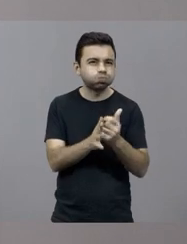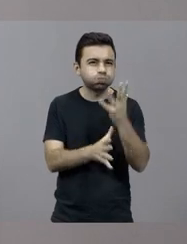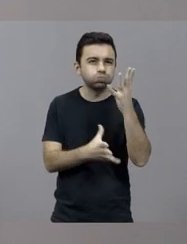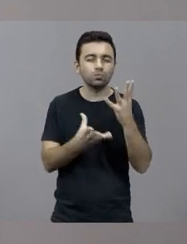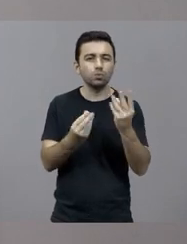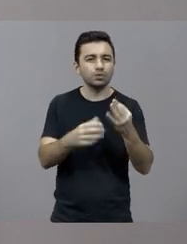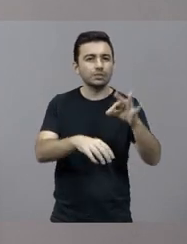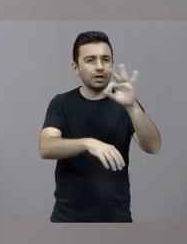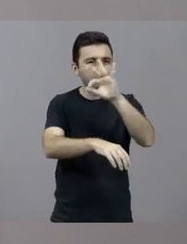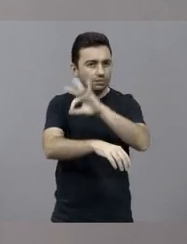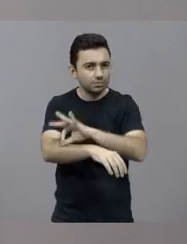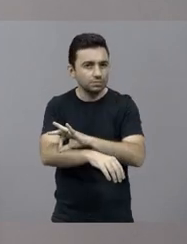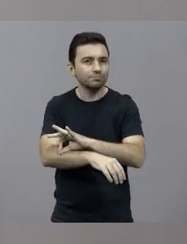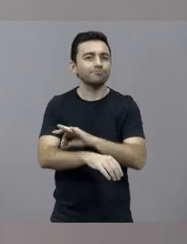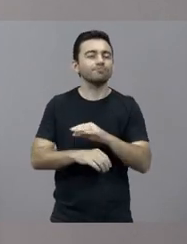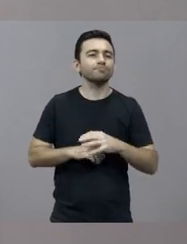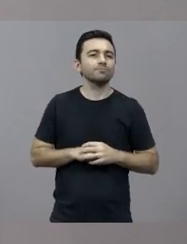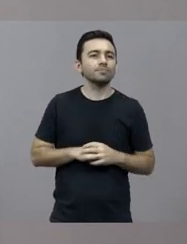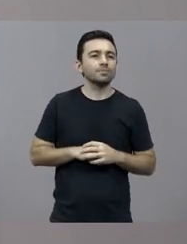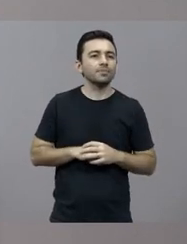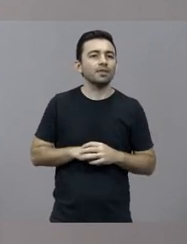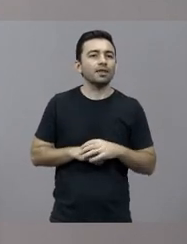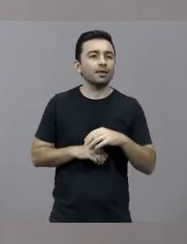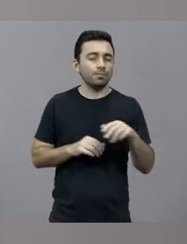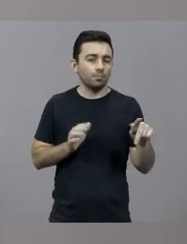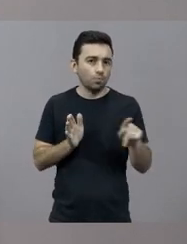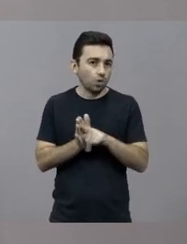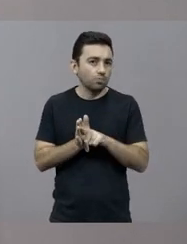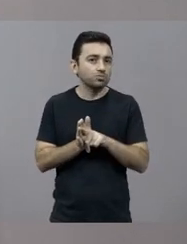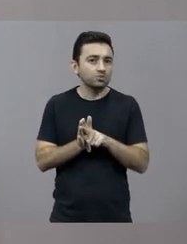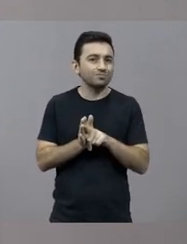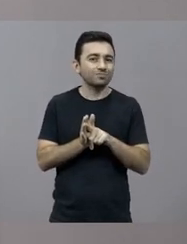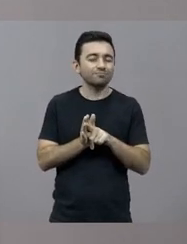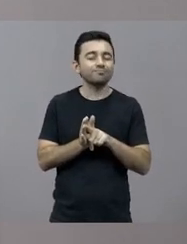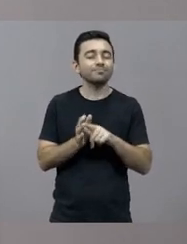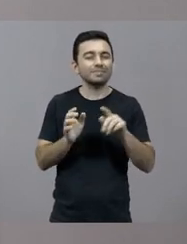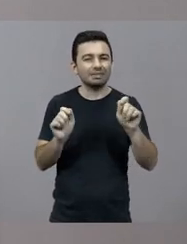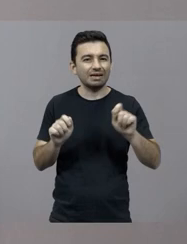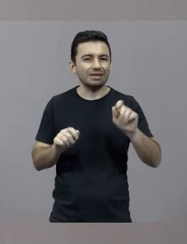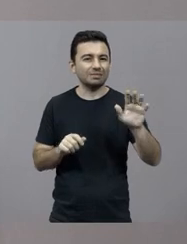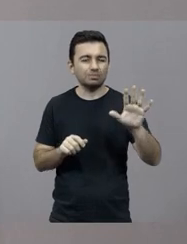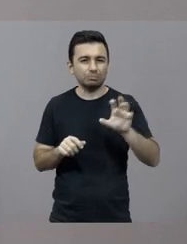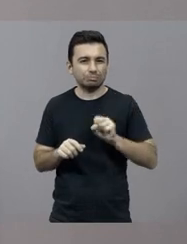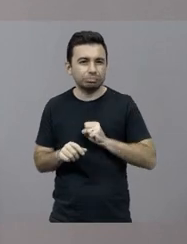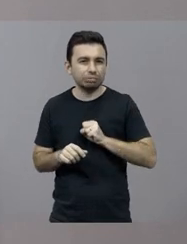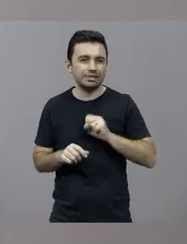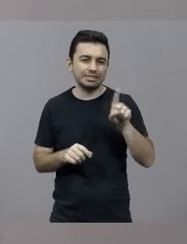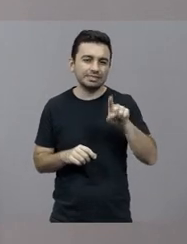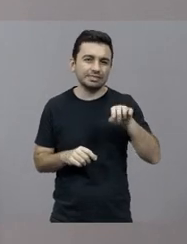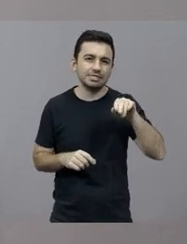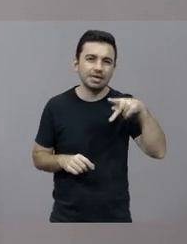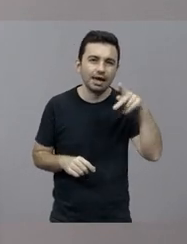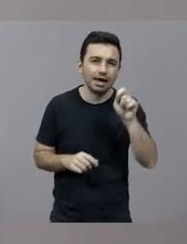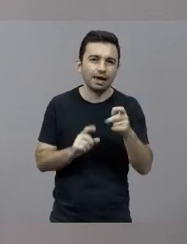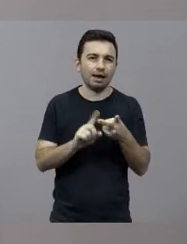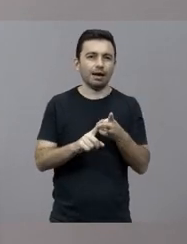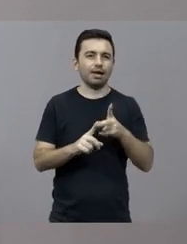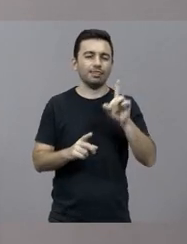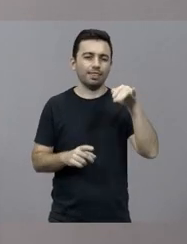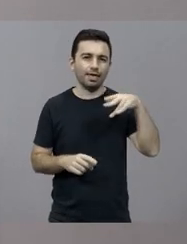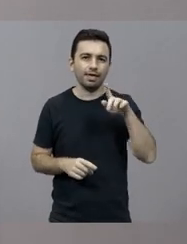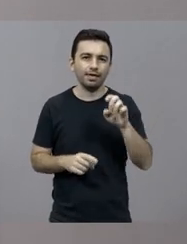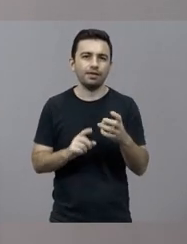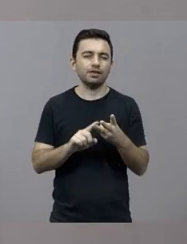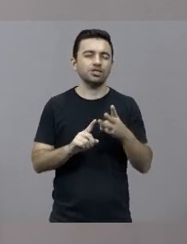Aedes aegypti, que é o mosquito capaz de transmitir a dengue, a zika e a chikungunya. E